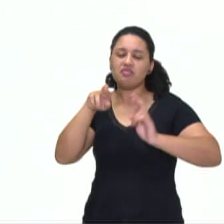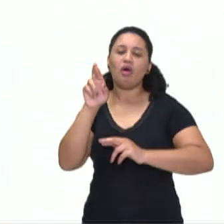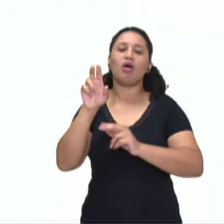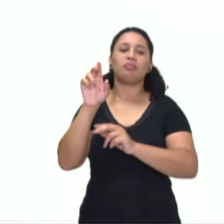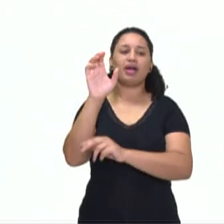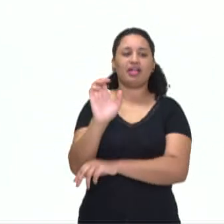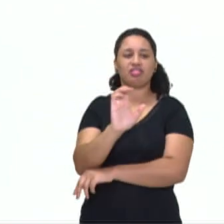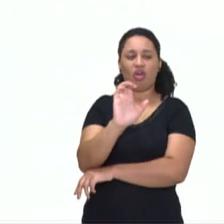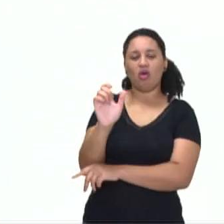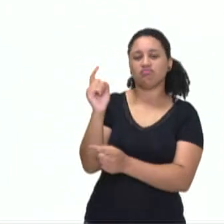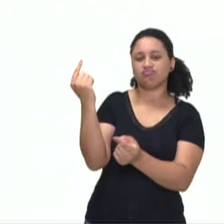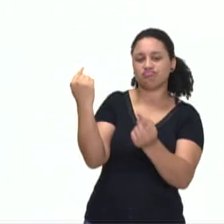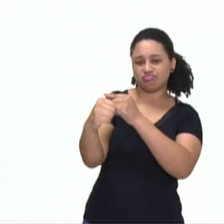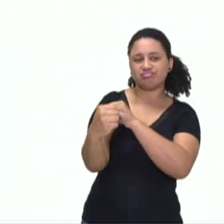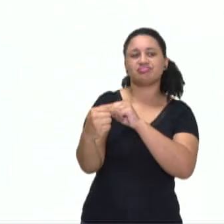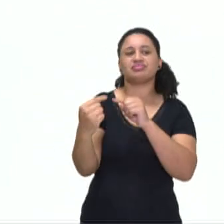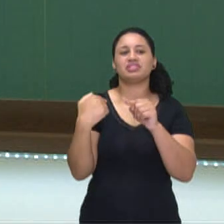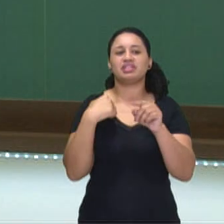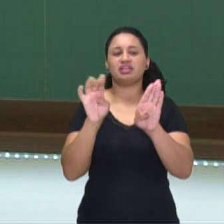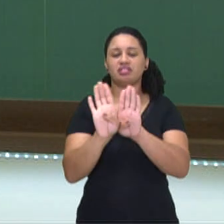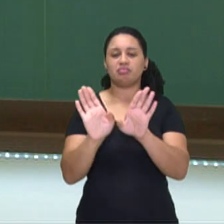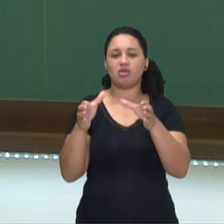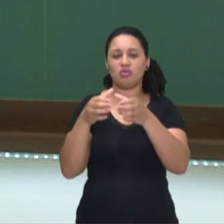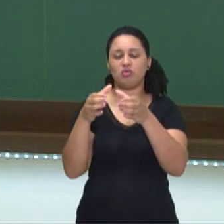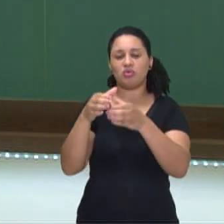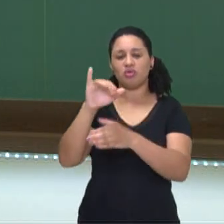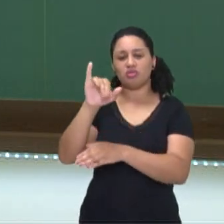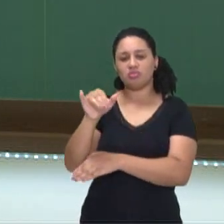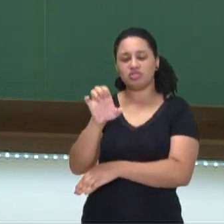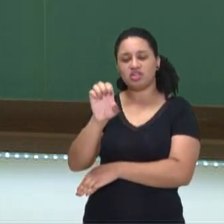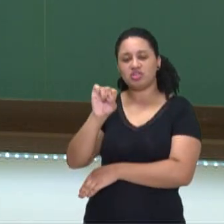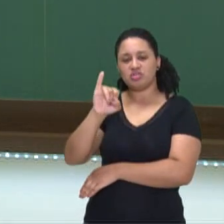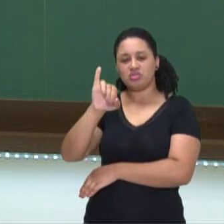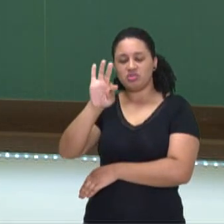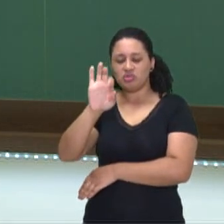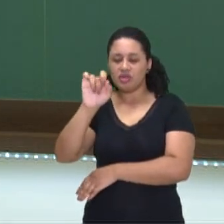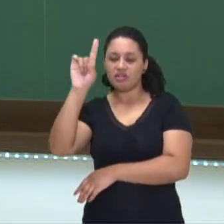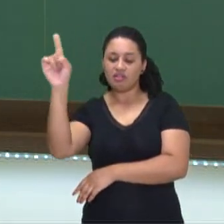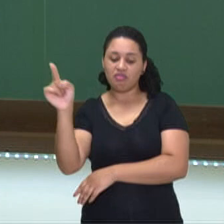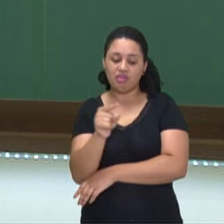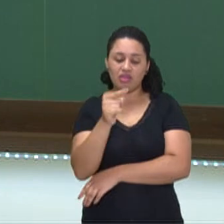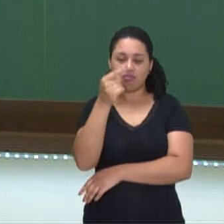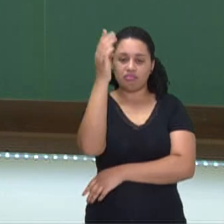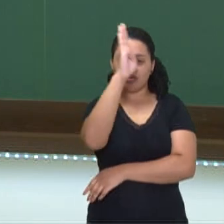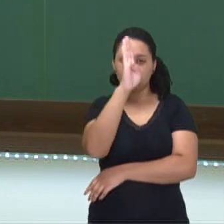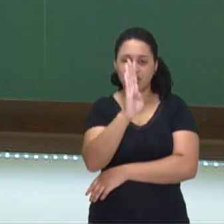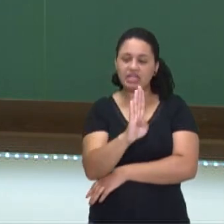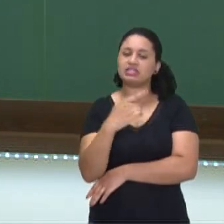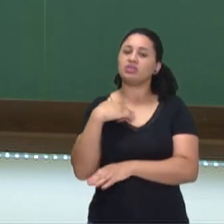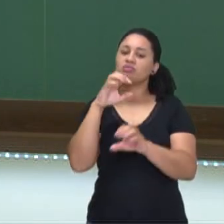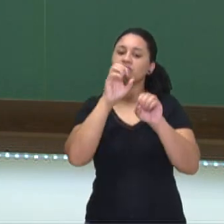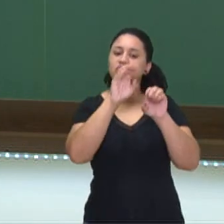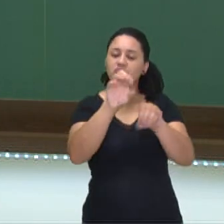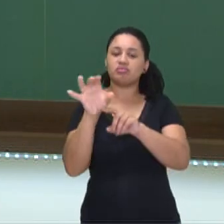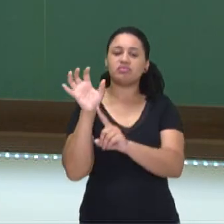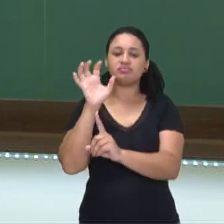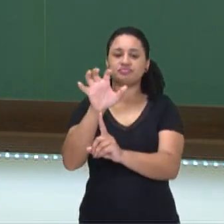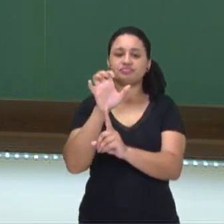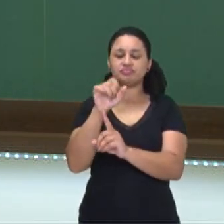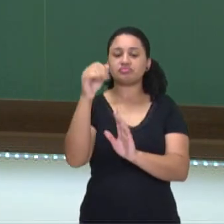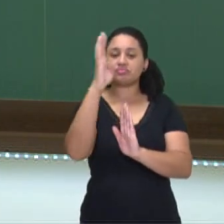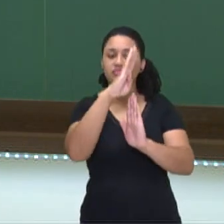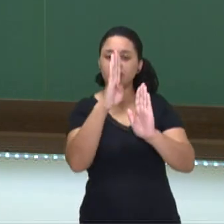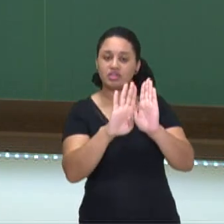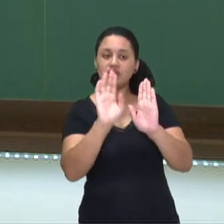reforma católica, Companhia de Jesus, os jesuítas, Inácio de Loyola veio para o Brasil, desenvolveu aqui, influenciou. O barroco